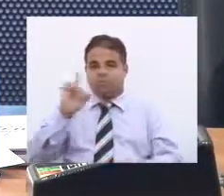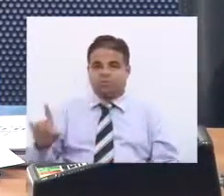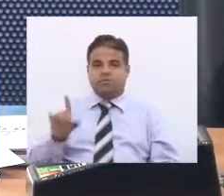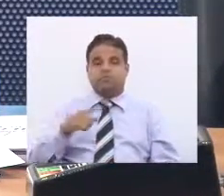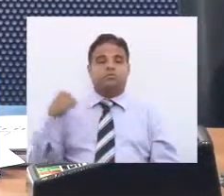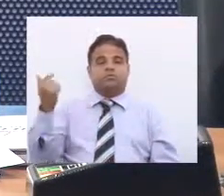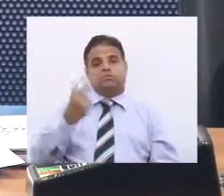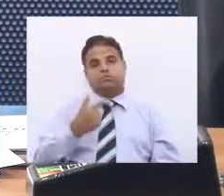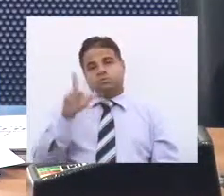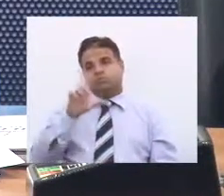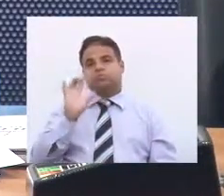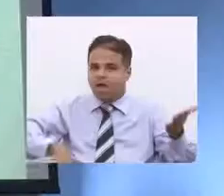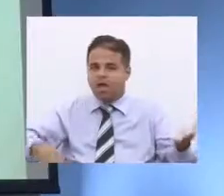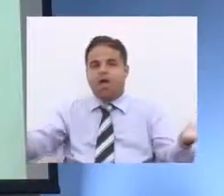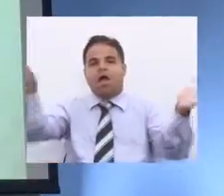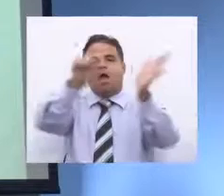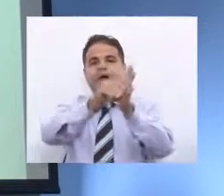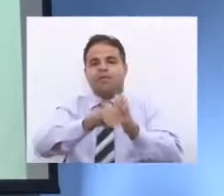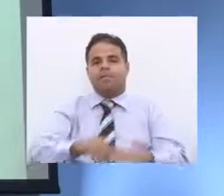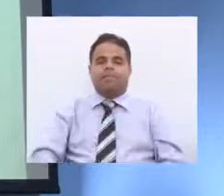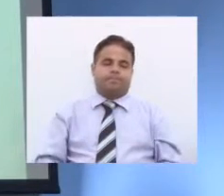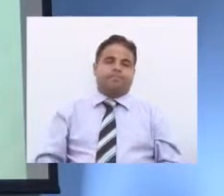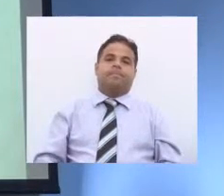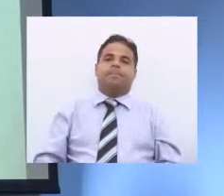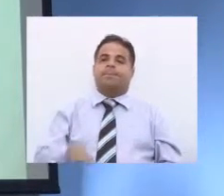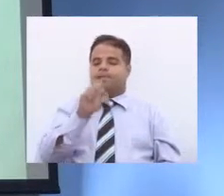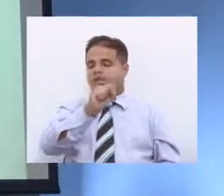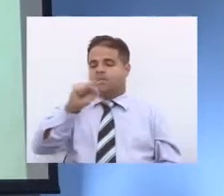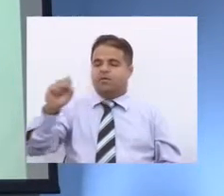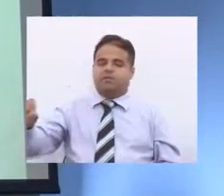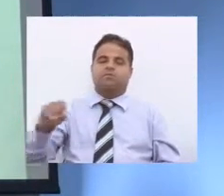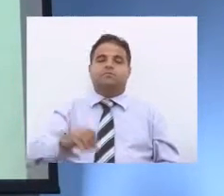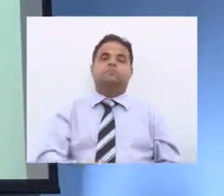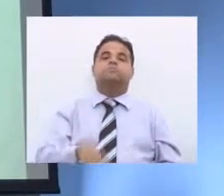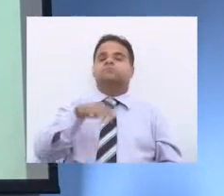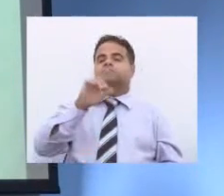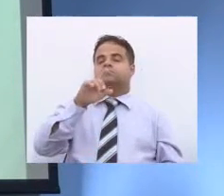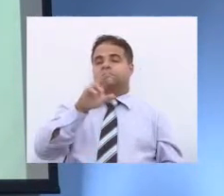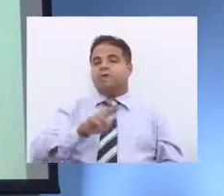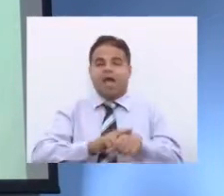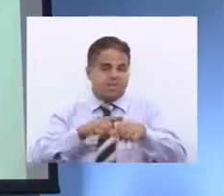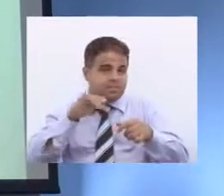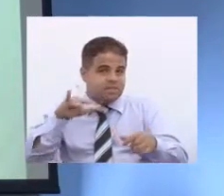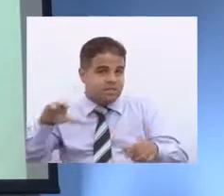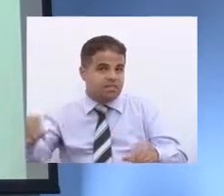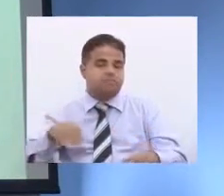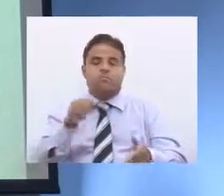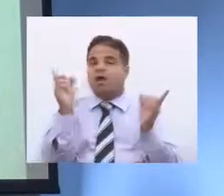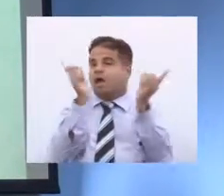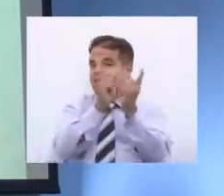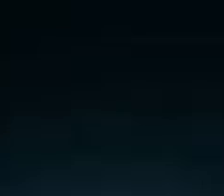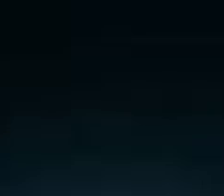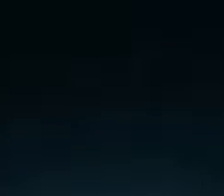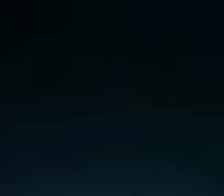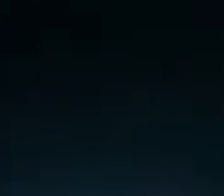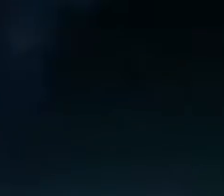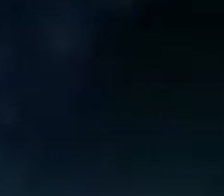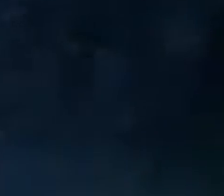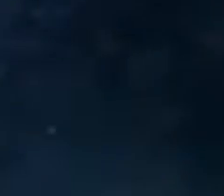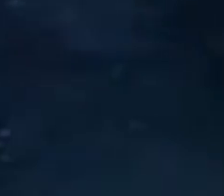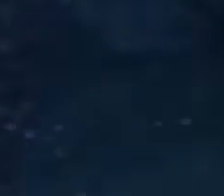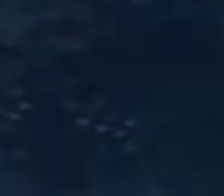secretário ressaltou que esse novo método de apresentação conjunta é uma forma de agilizar a discussão.